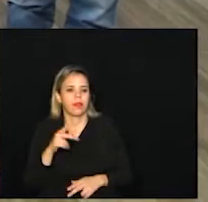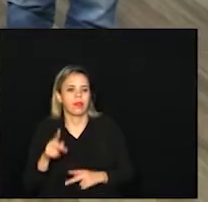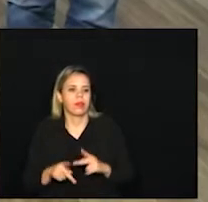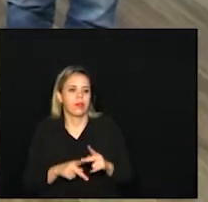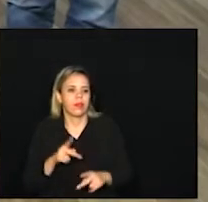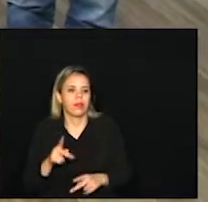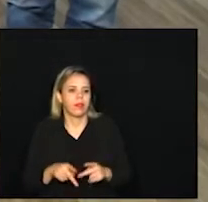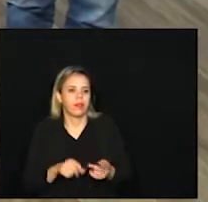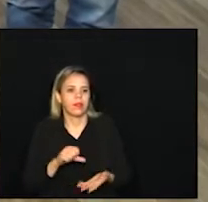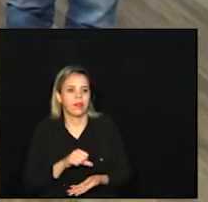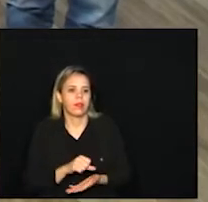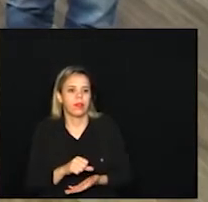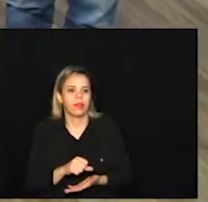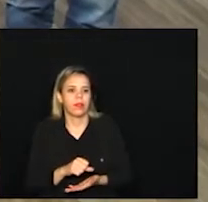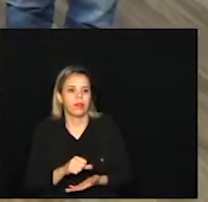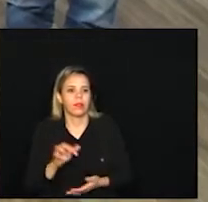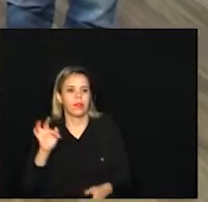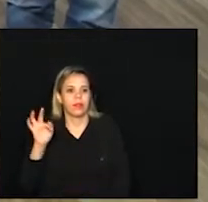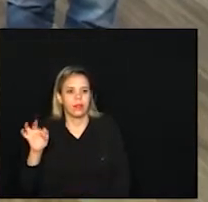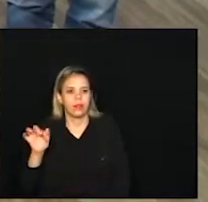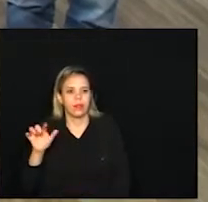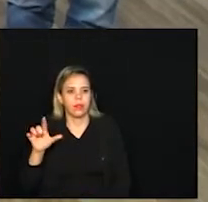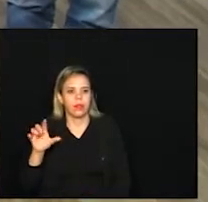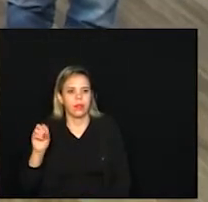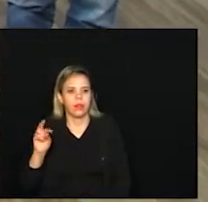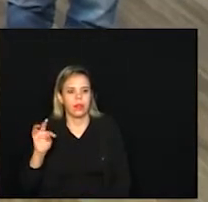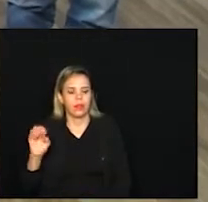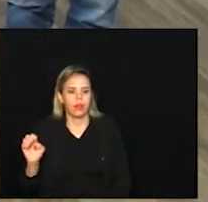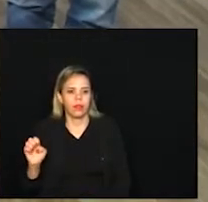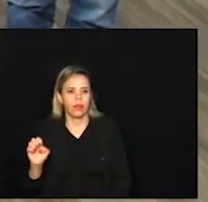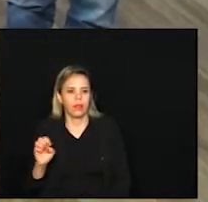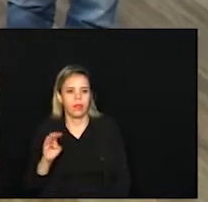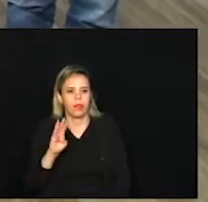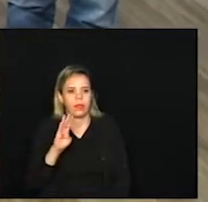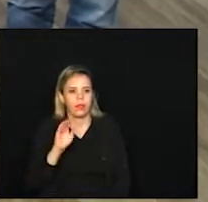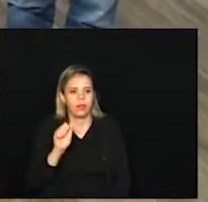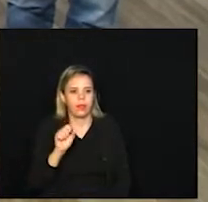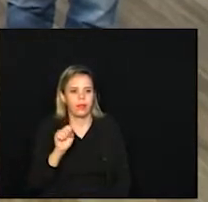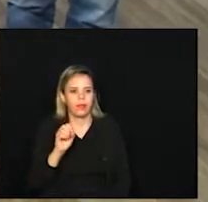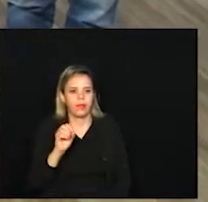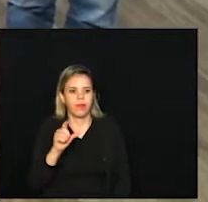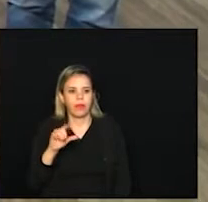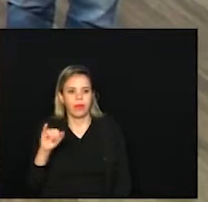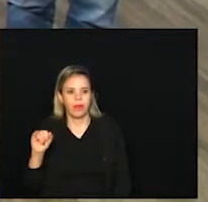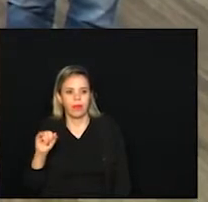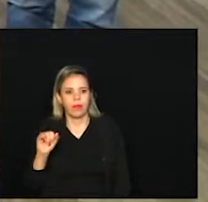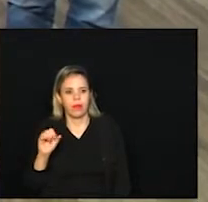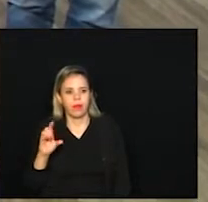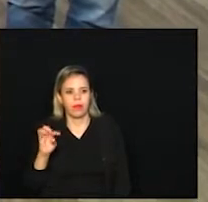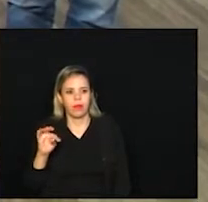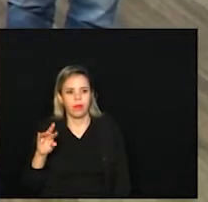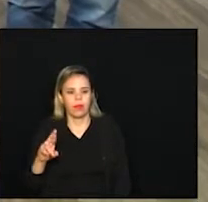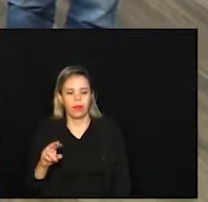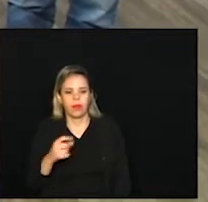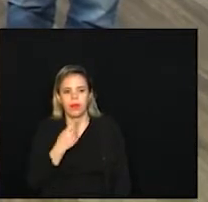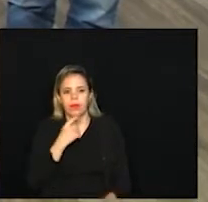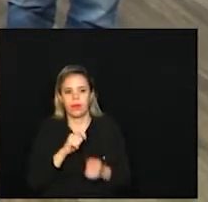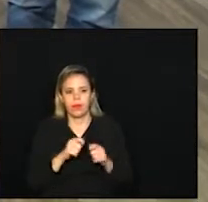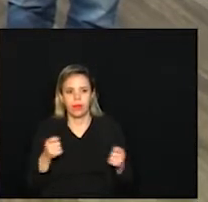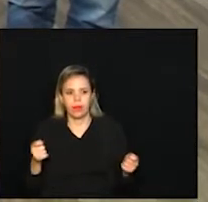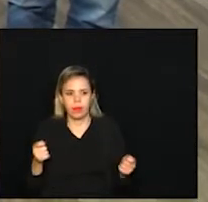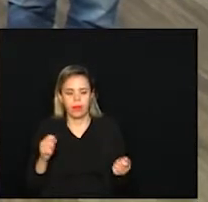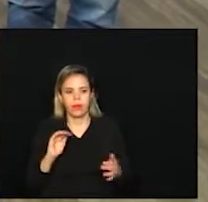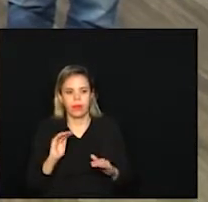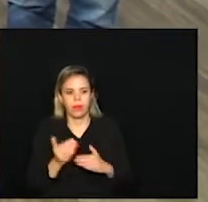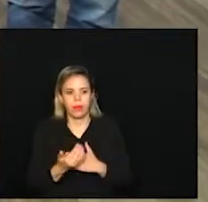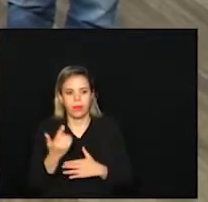população da região do Parque Floresta Residencial bassoli Santa Clara e Campina Grande além